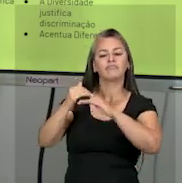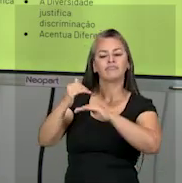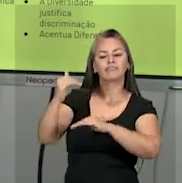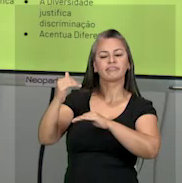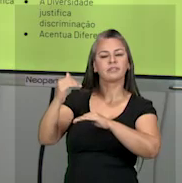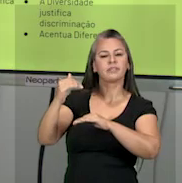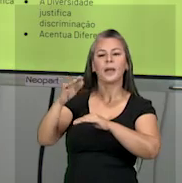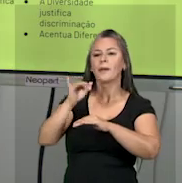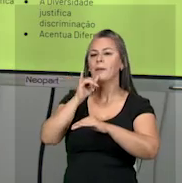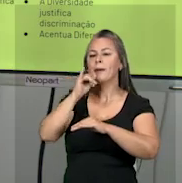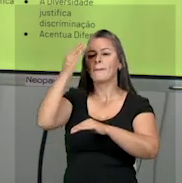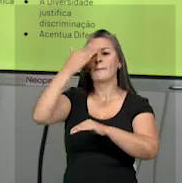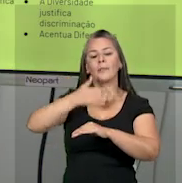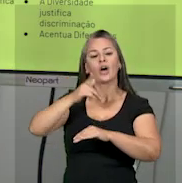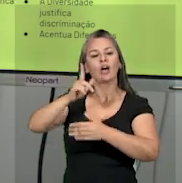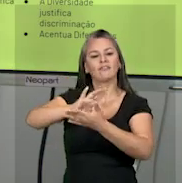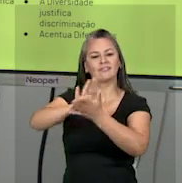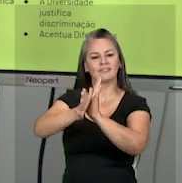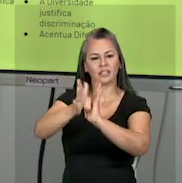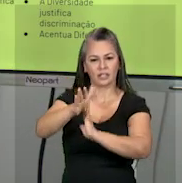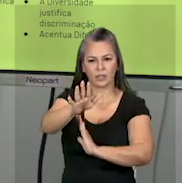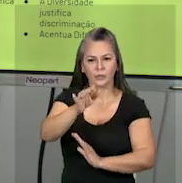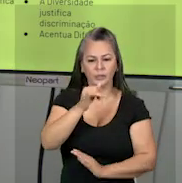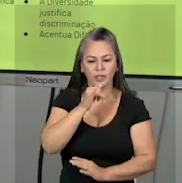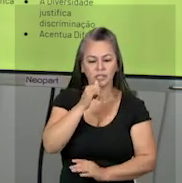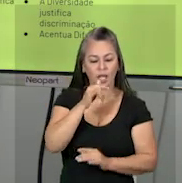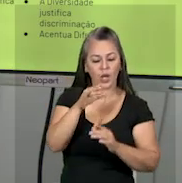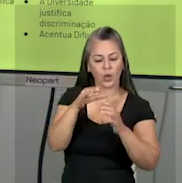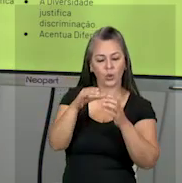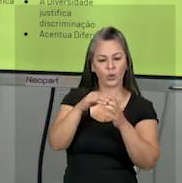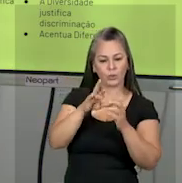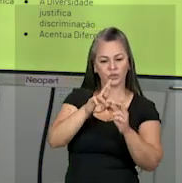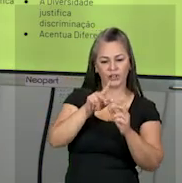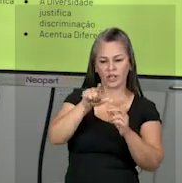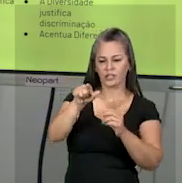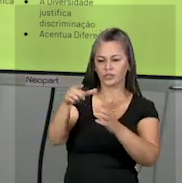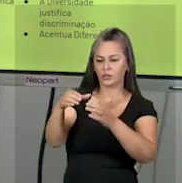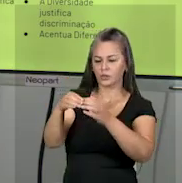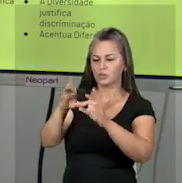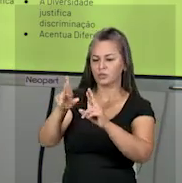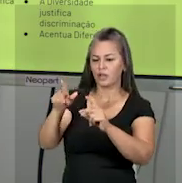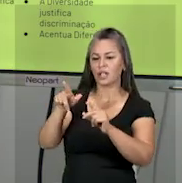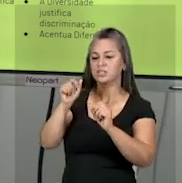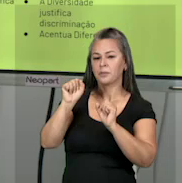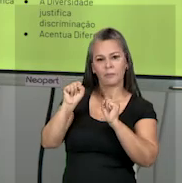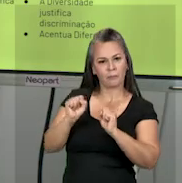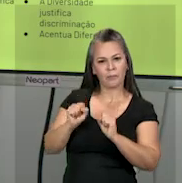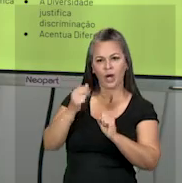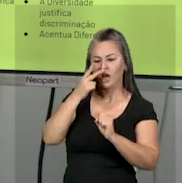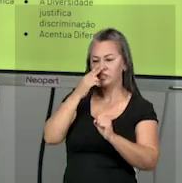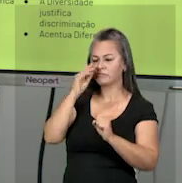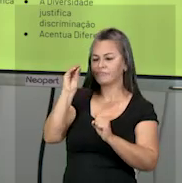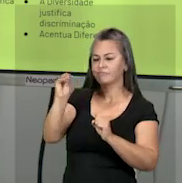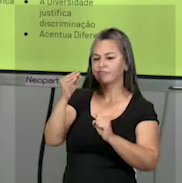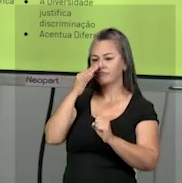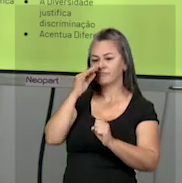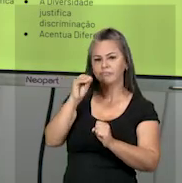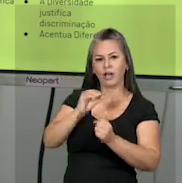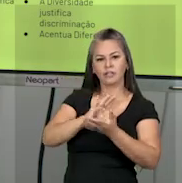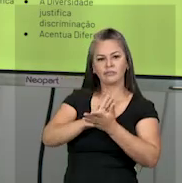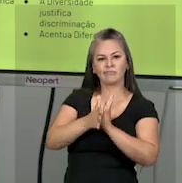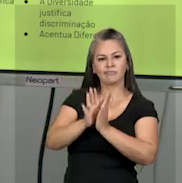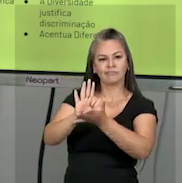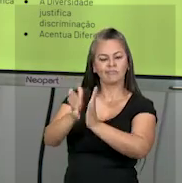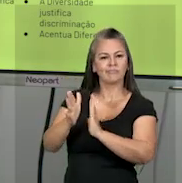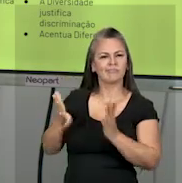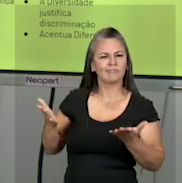O fato de um grupo ser diferente de outro, na visão de algumas direitas, justifica a discriminação em relação a esses grupos. Então, de forma geral,